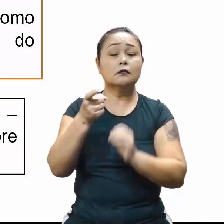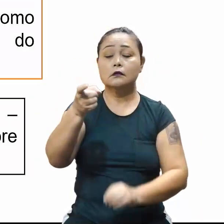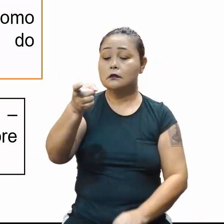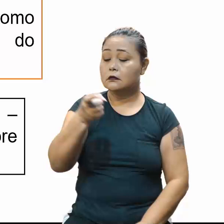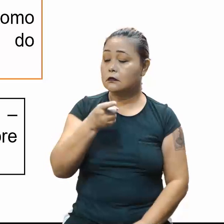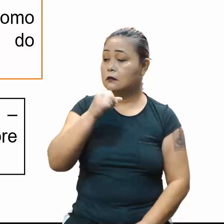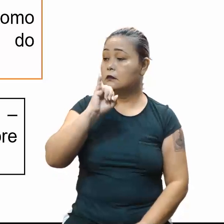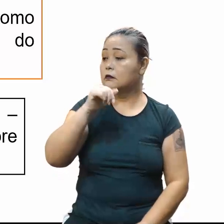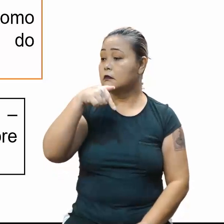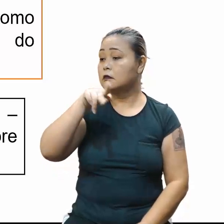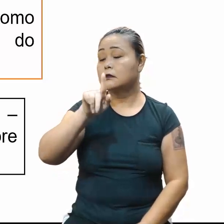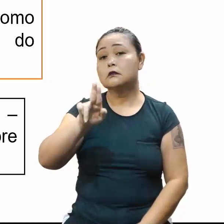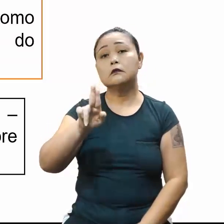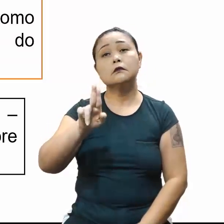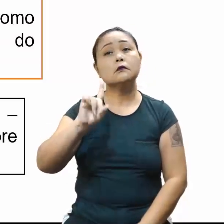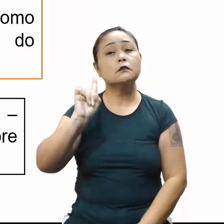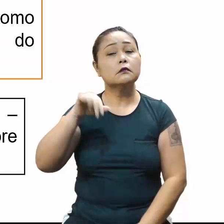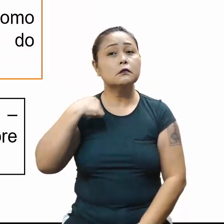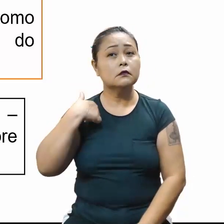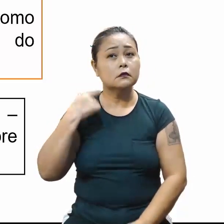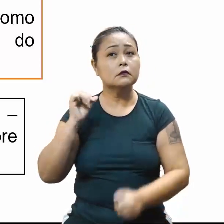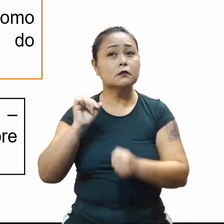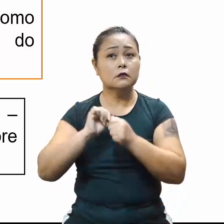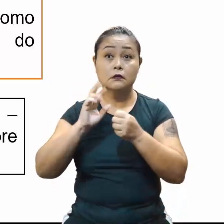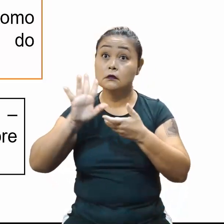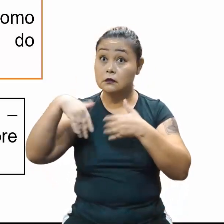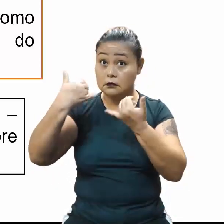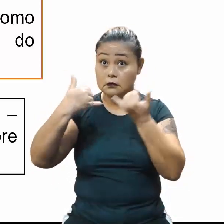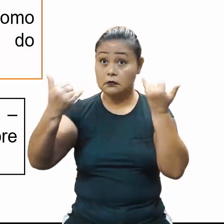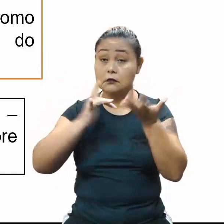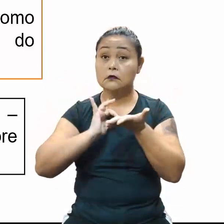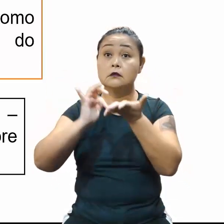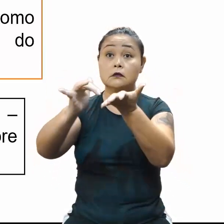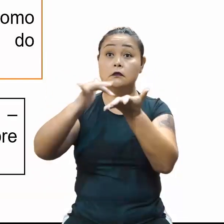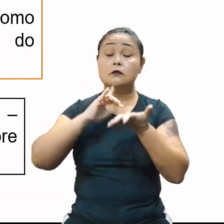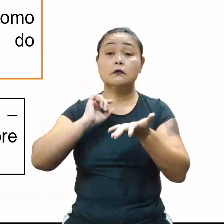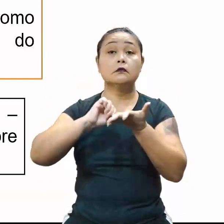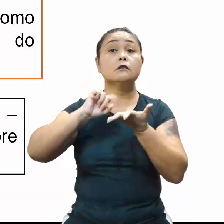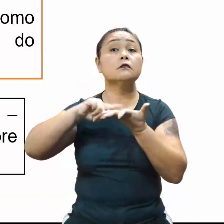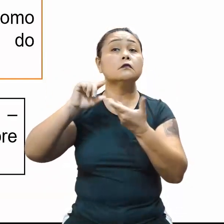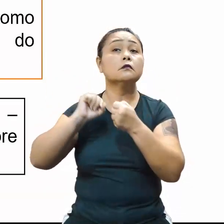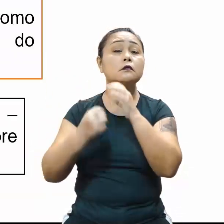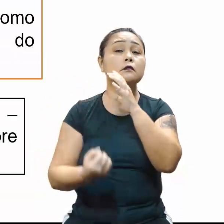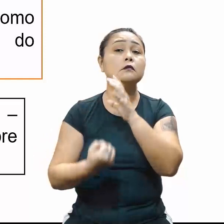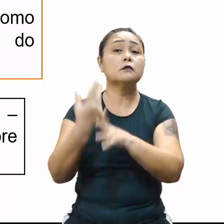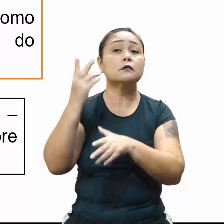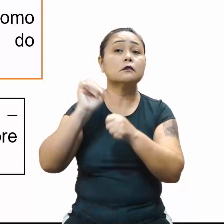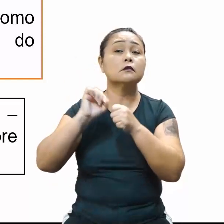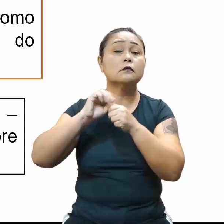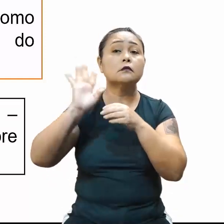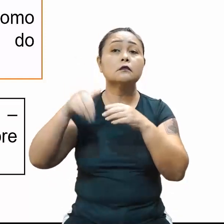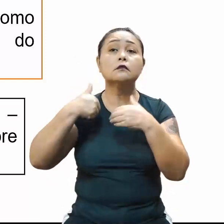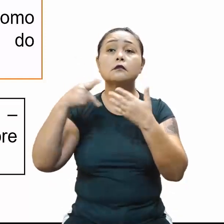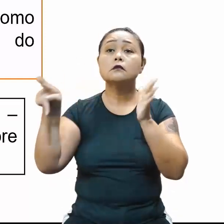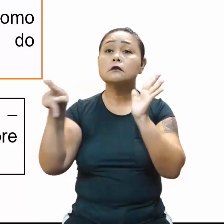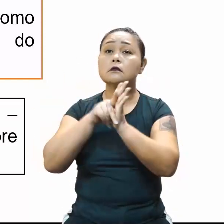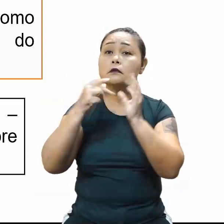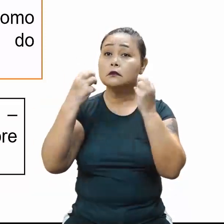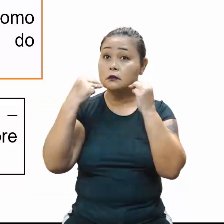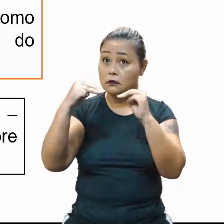Ele, além de ele construir a linha telegráfica, ele vai partir, ele vai ganhar sua própria